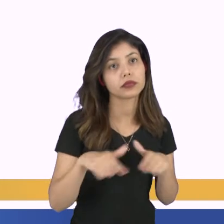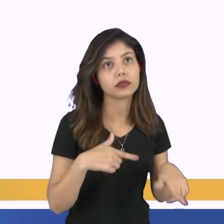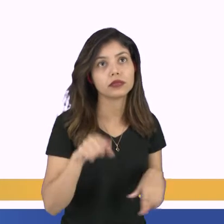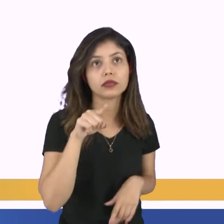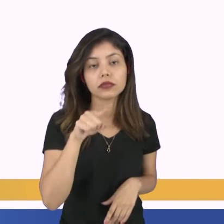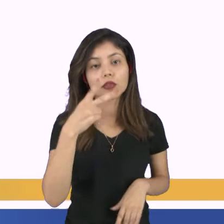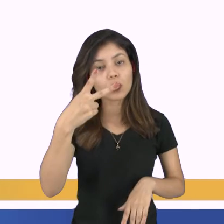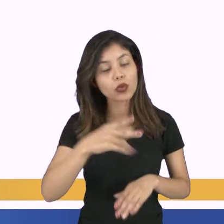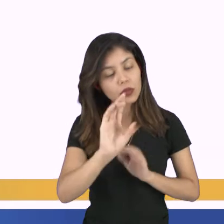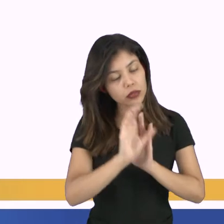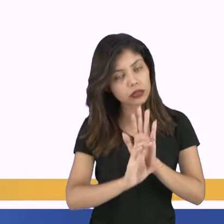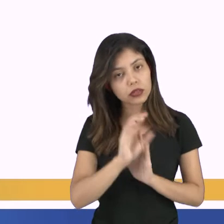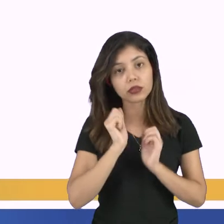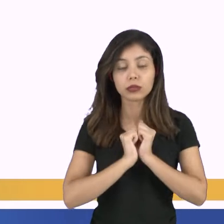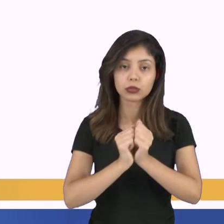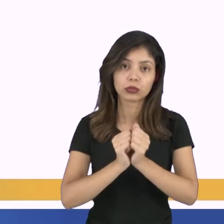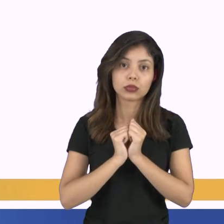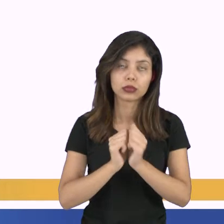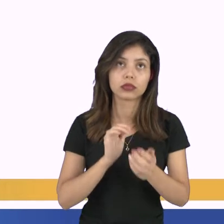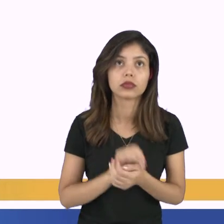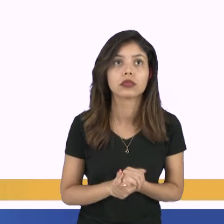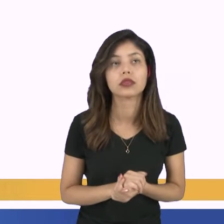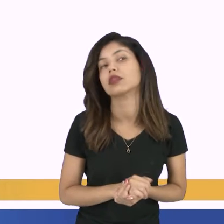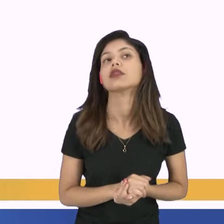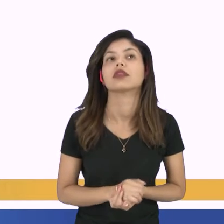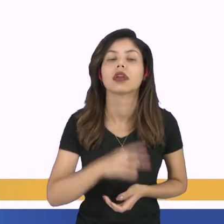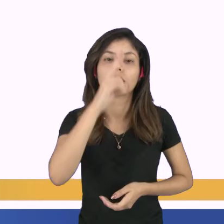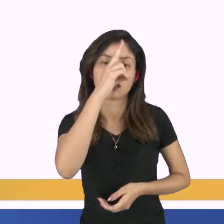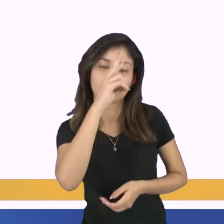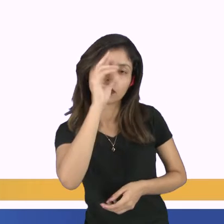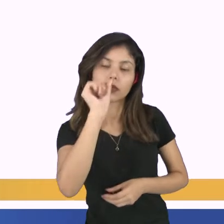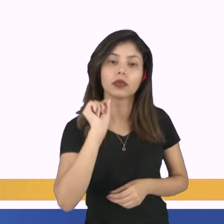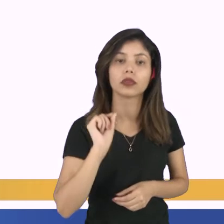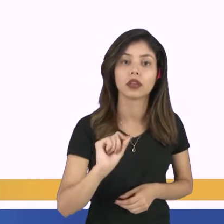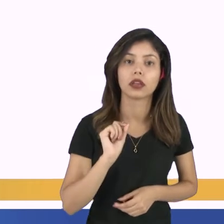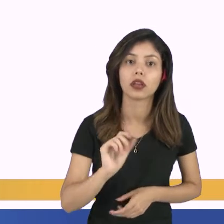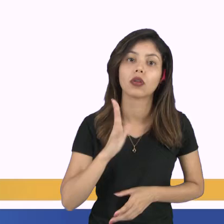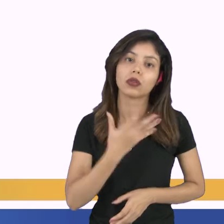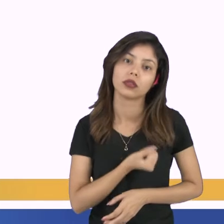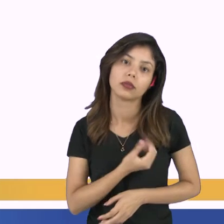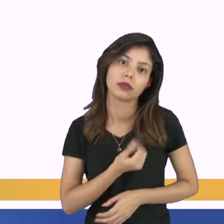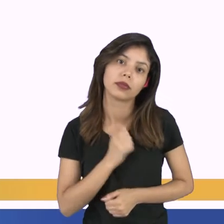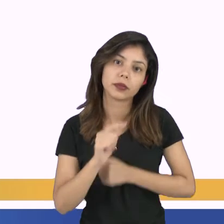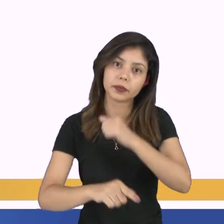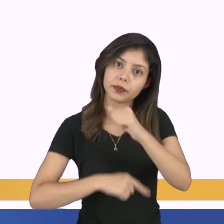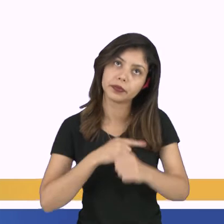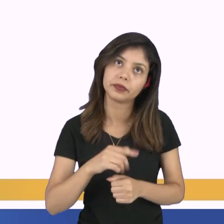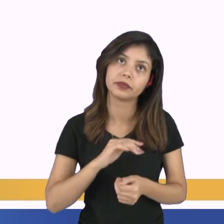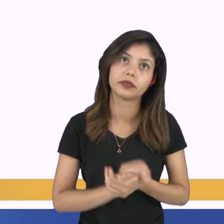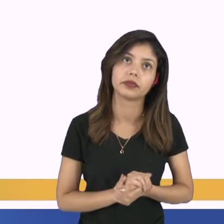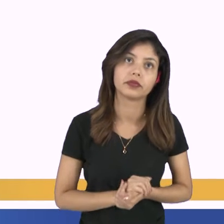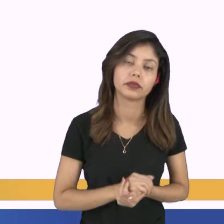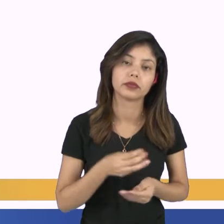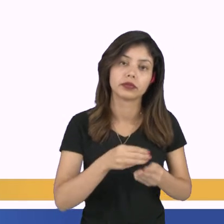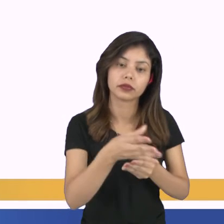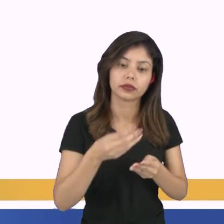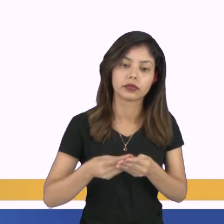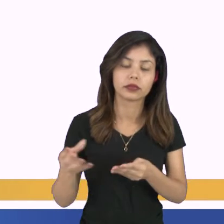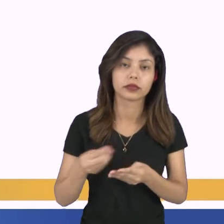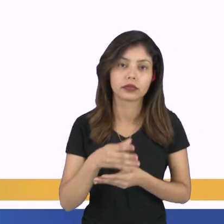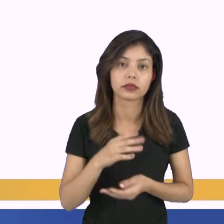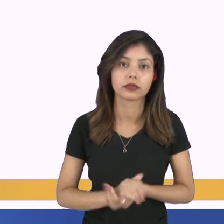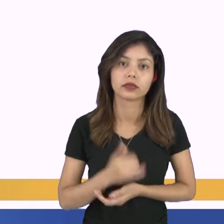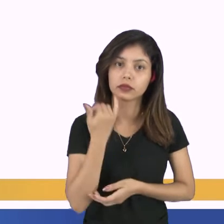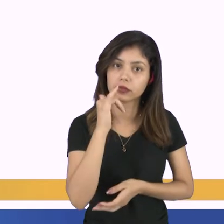trabalhou aqui 2 conceitos juntos, tanto relembrando o que é o número atômico, quanto a distribuição